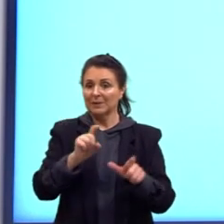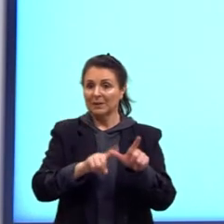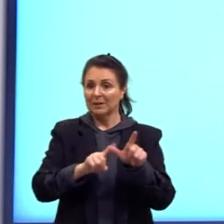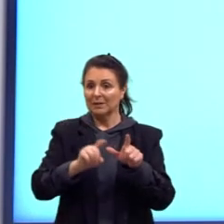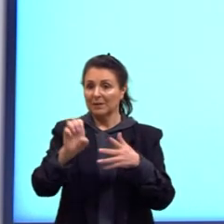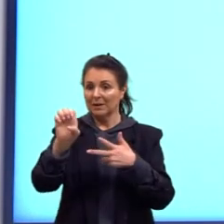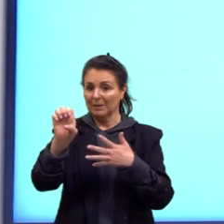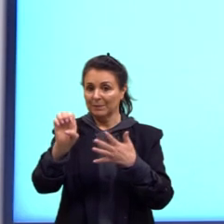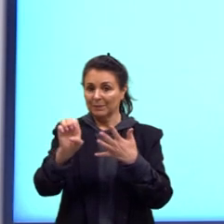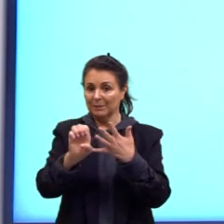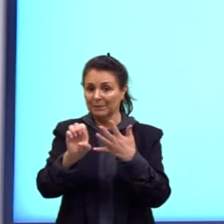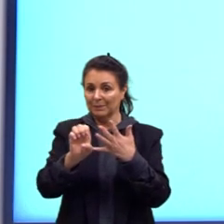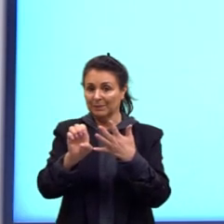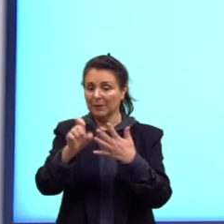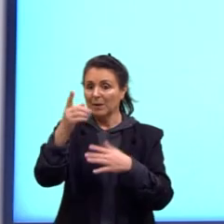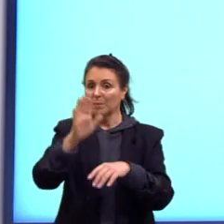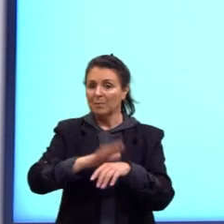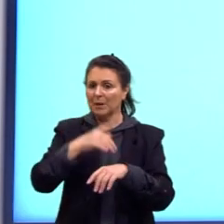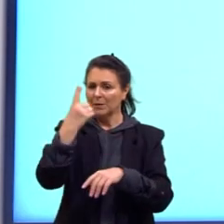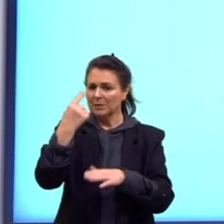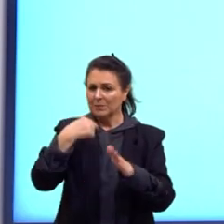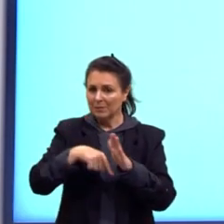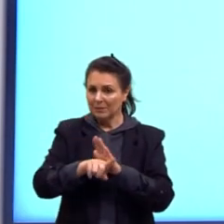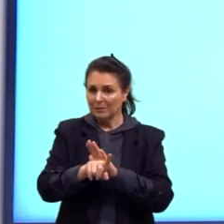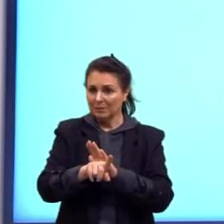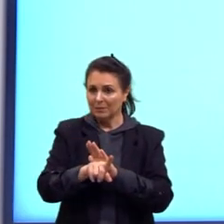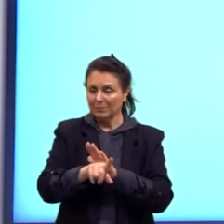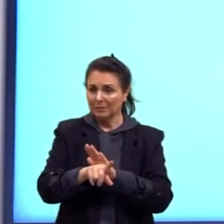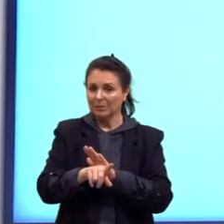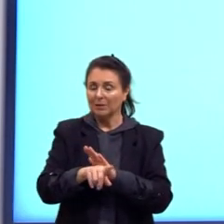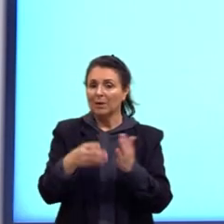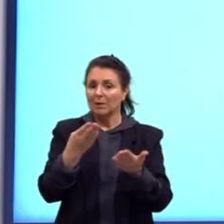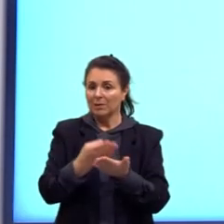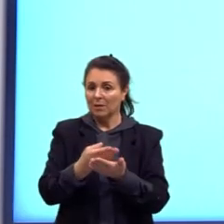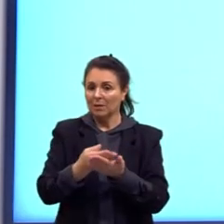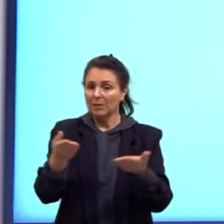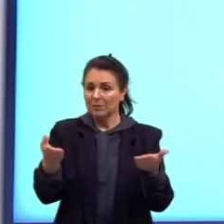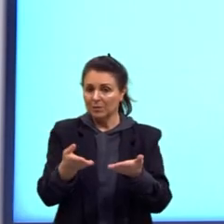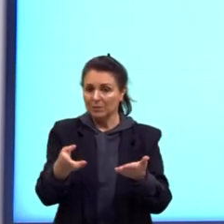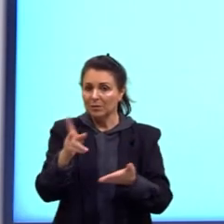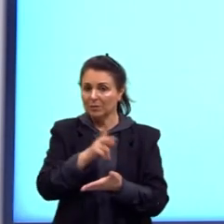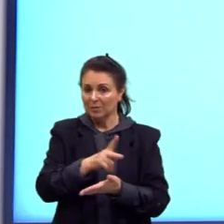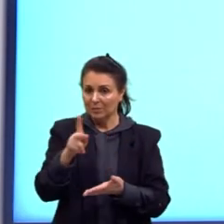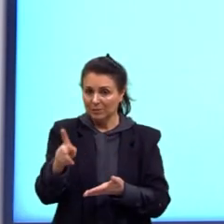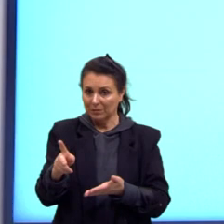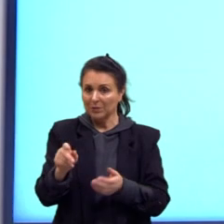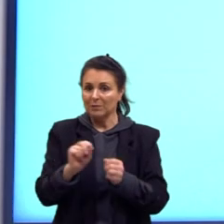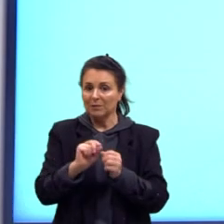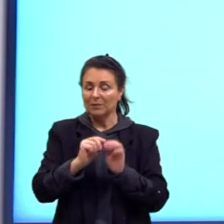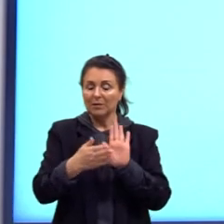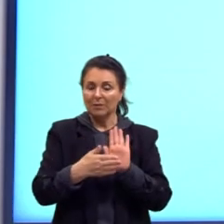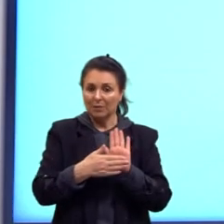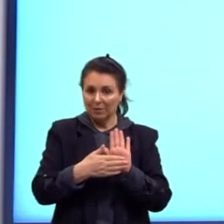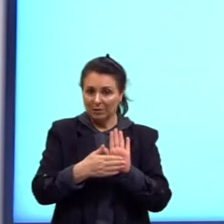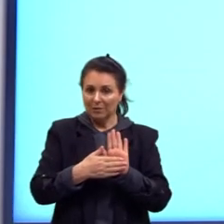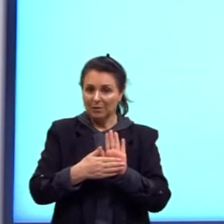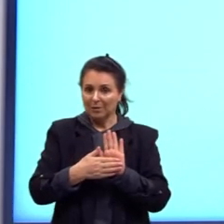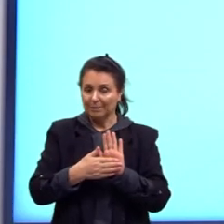mais uma questão essa questão aqui nós vamos trabalhar na aula de hoje e eu vou trazer uma proposta semelhante